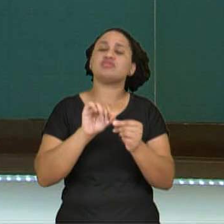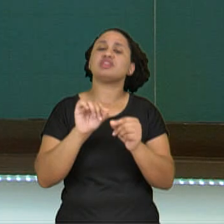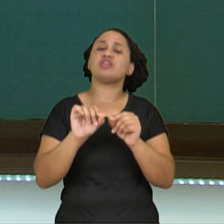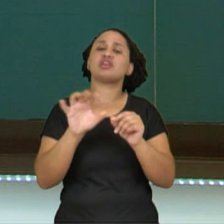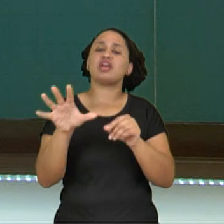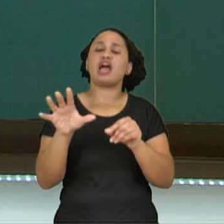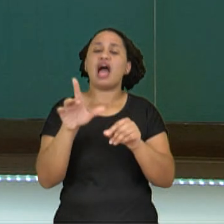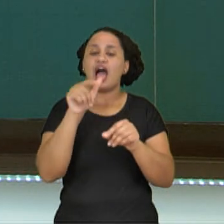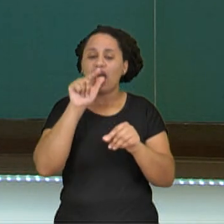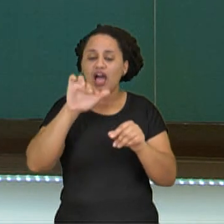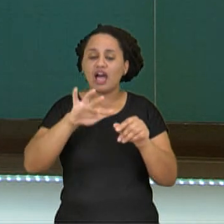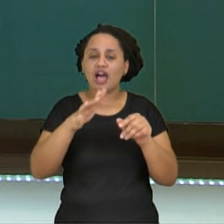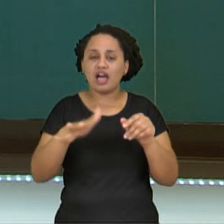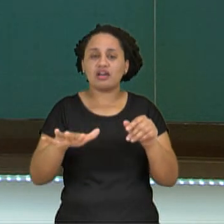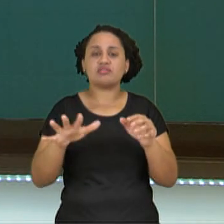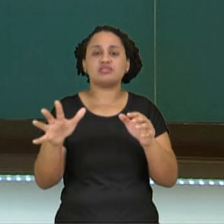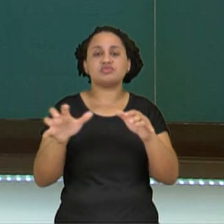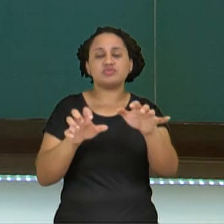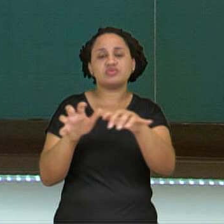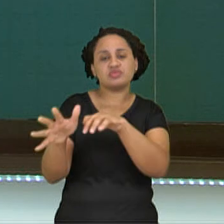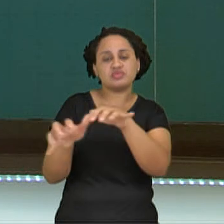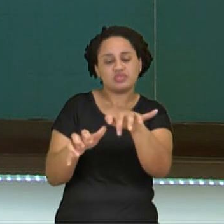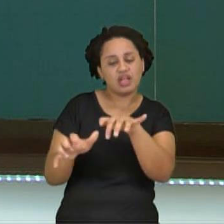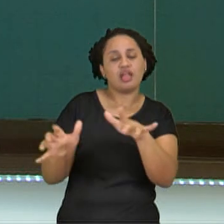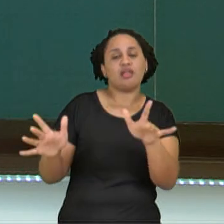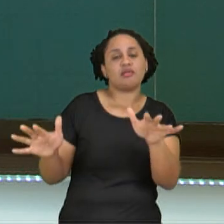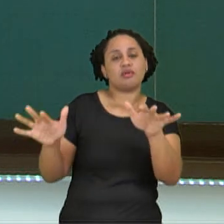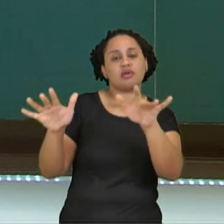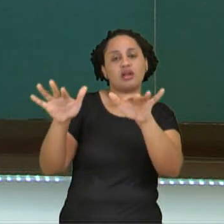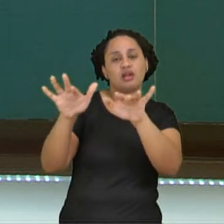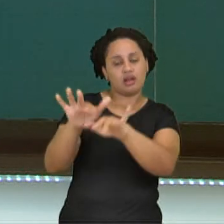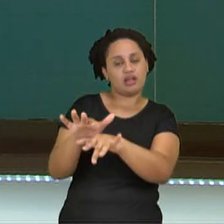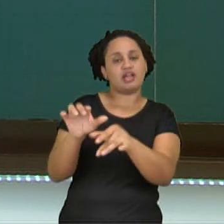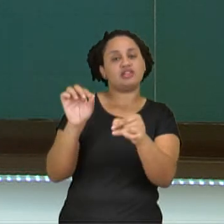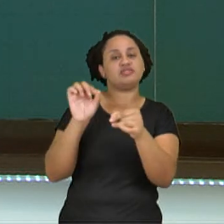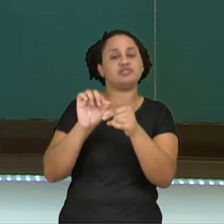por essas águas até os oceanos e